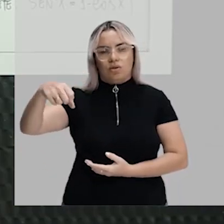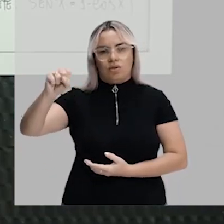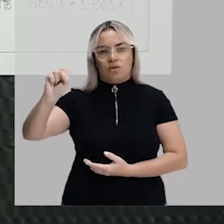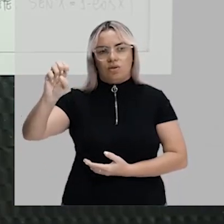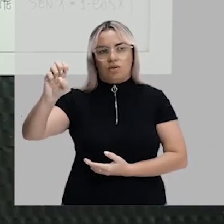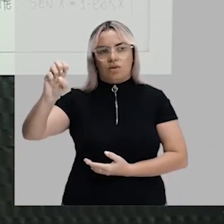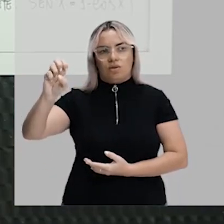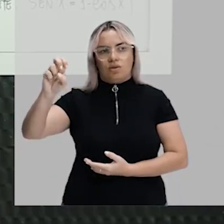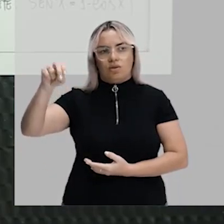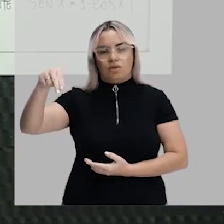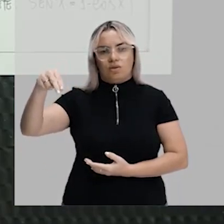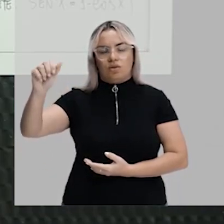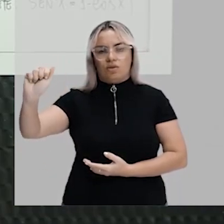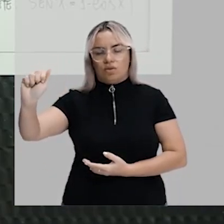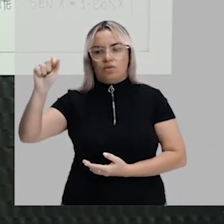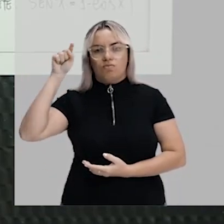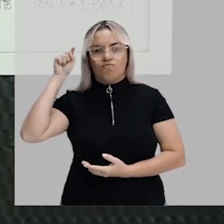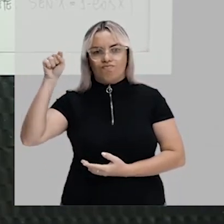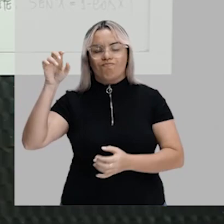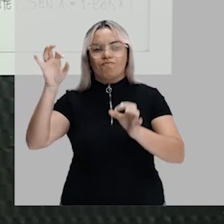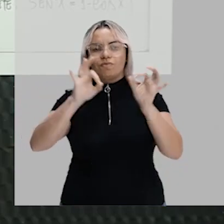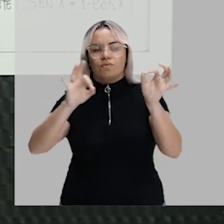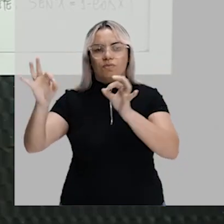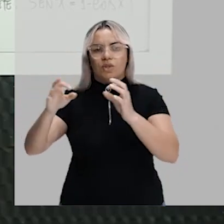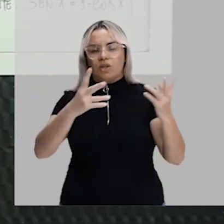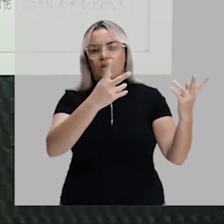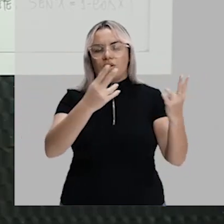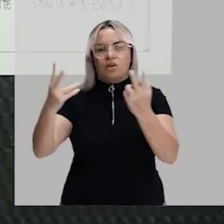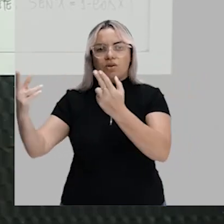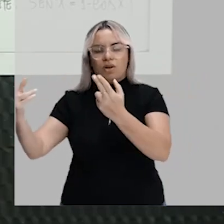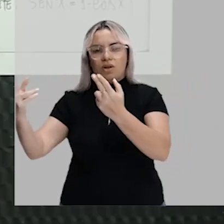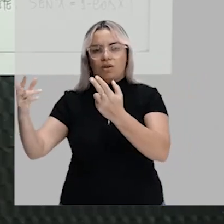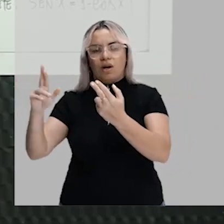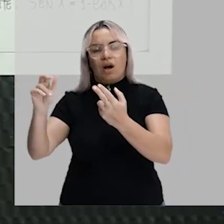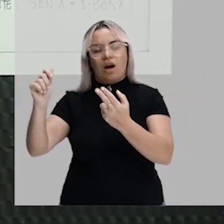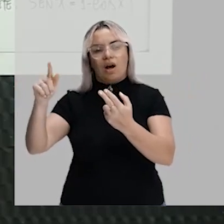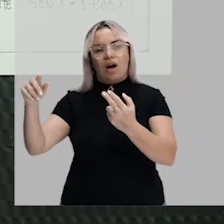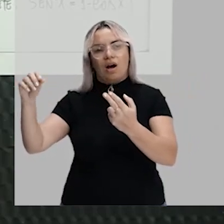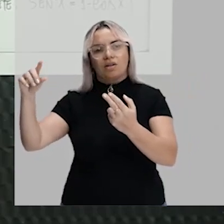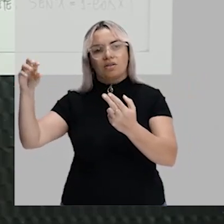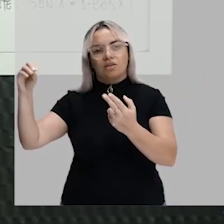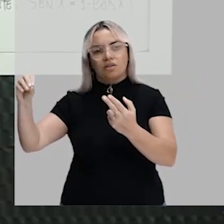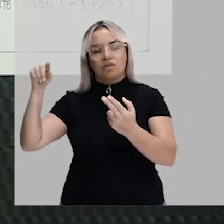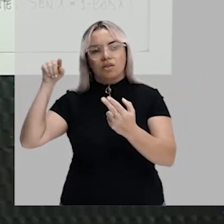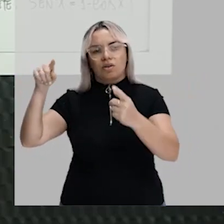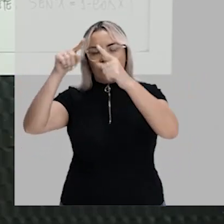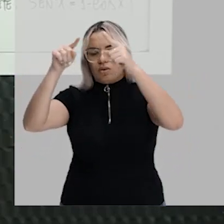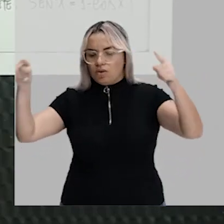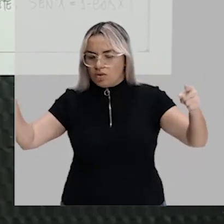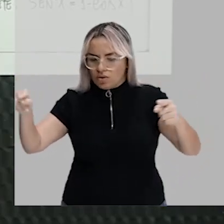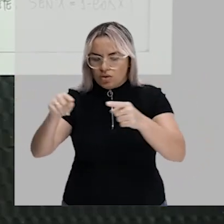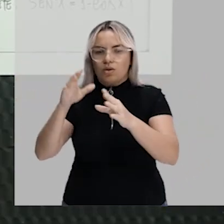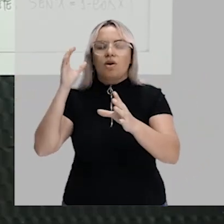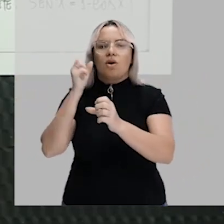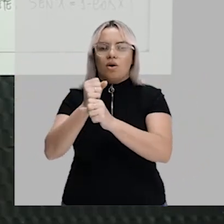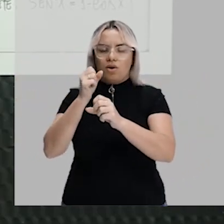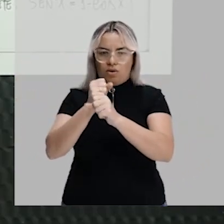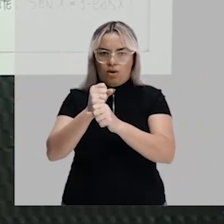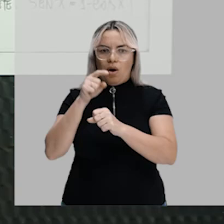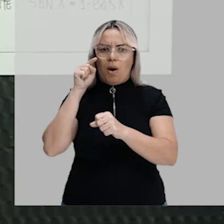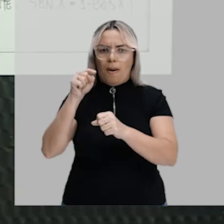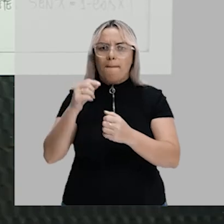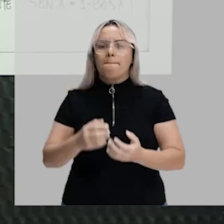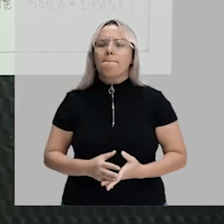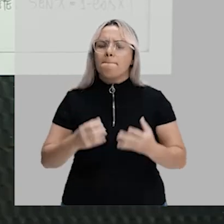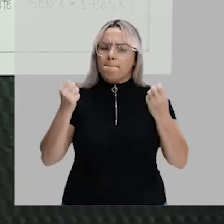Alfa porque uma vez que você iguala as razões trigonométricas você pode igualar os arcos certo a